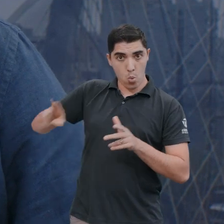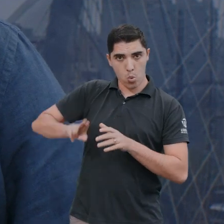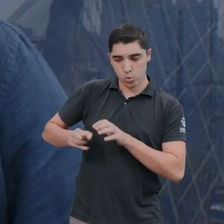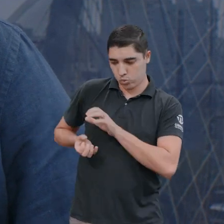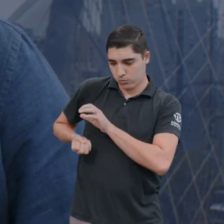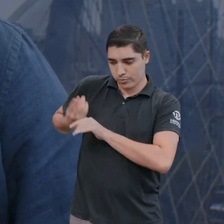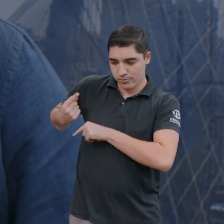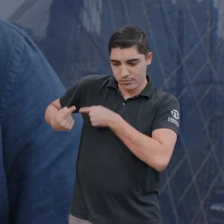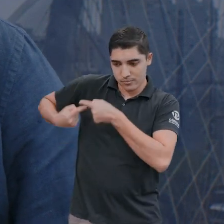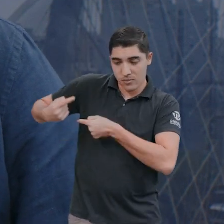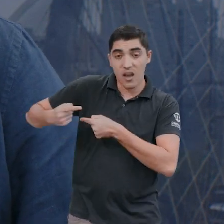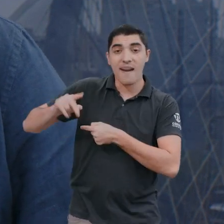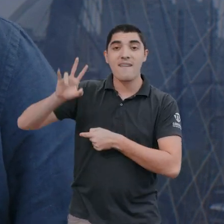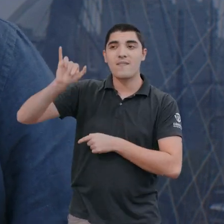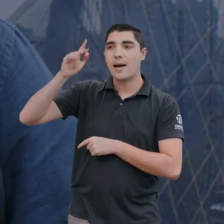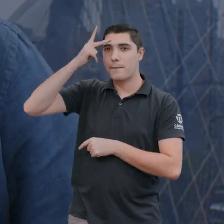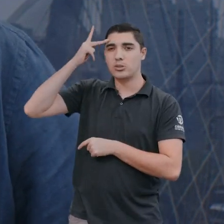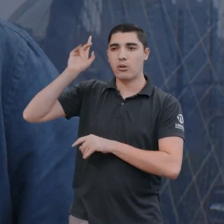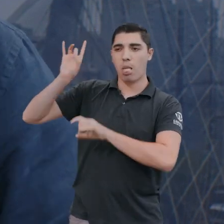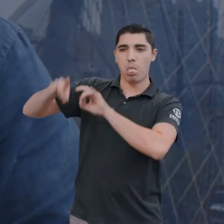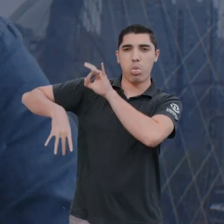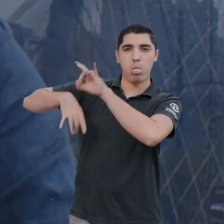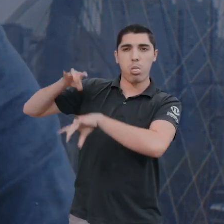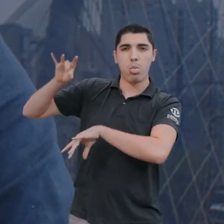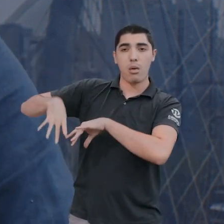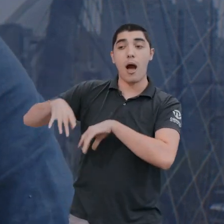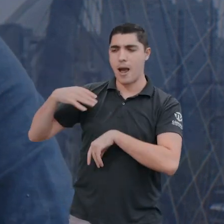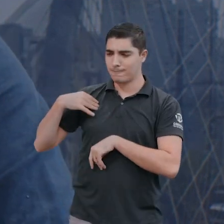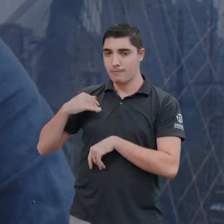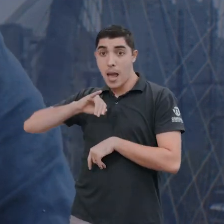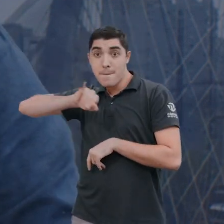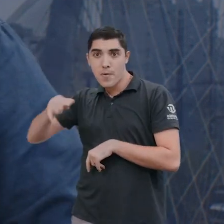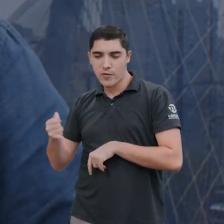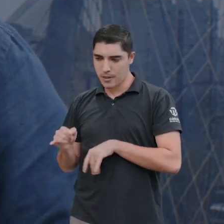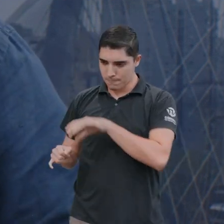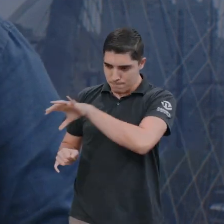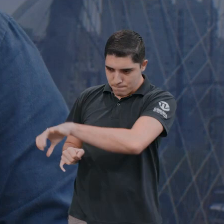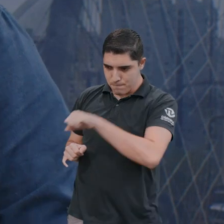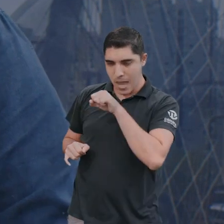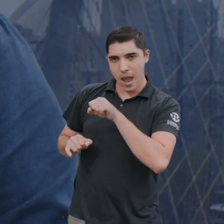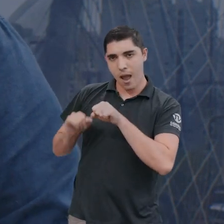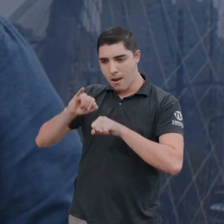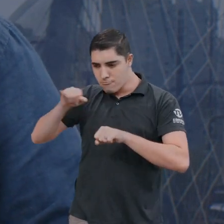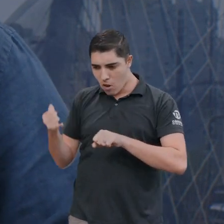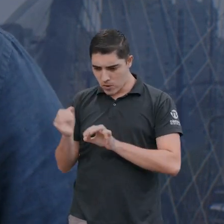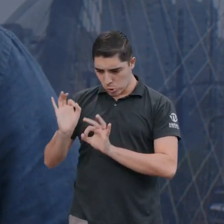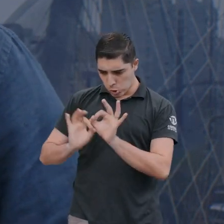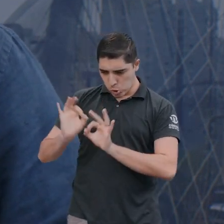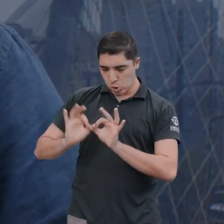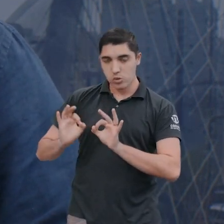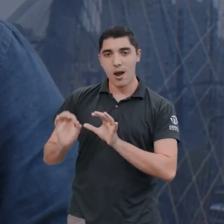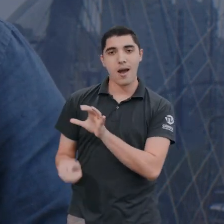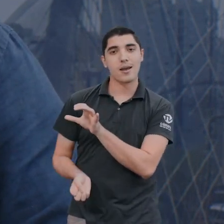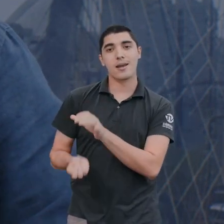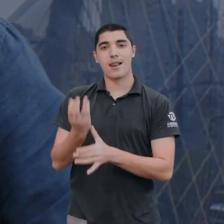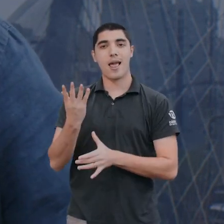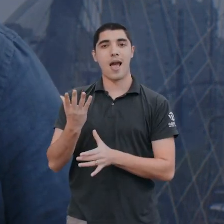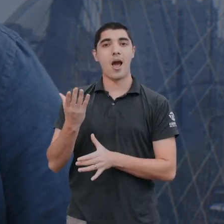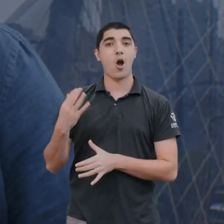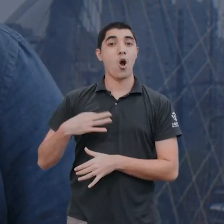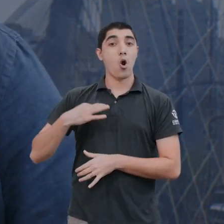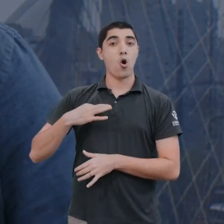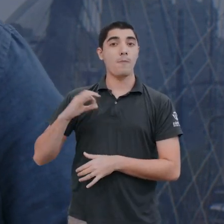que seria descartada no ambiente, você ressignificar essa peça, e obviamente não criando